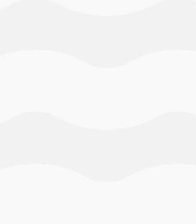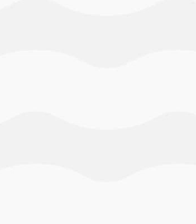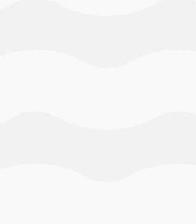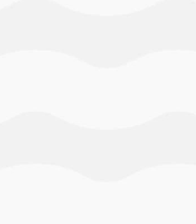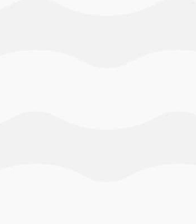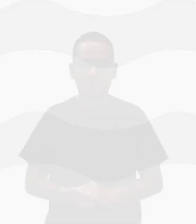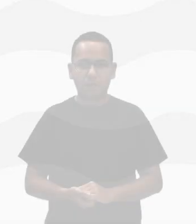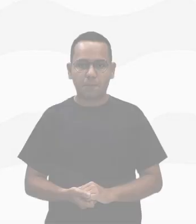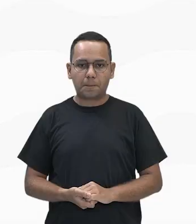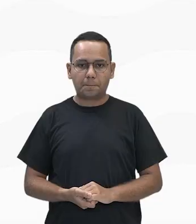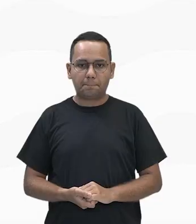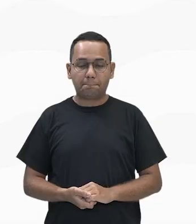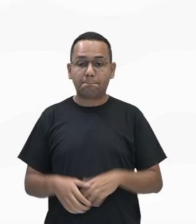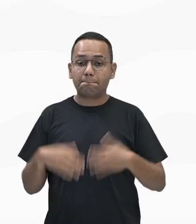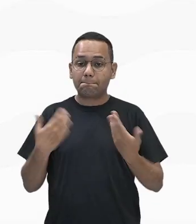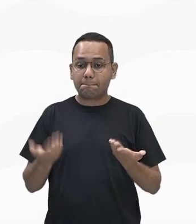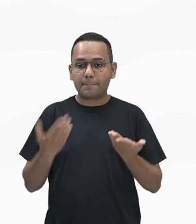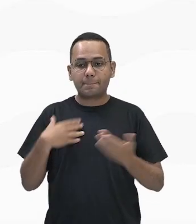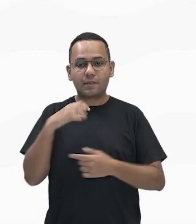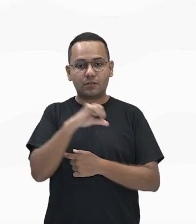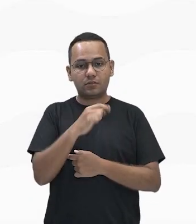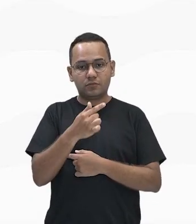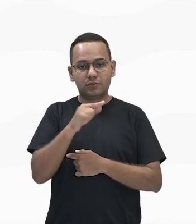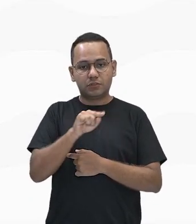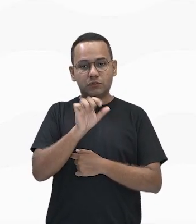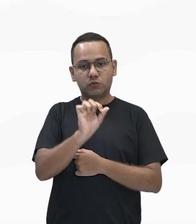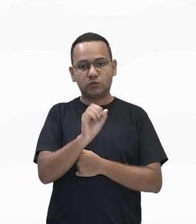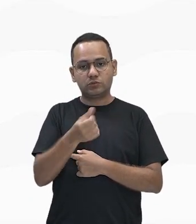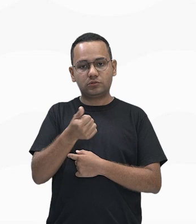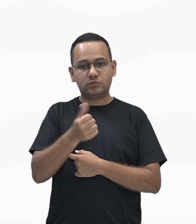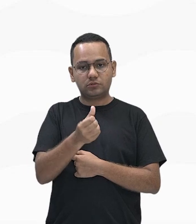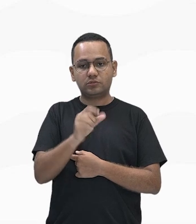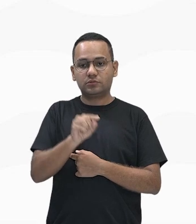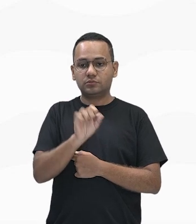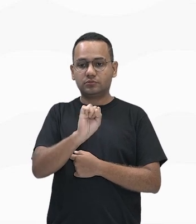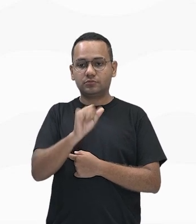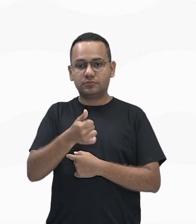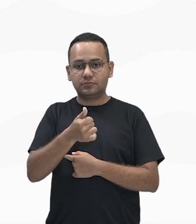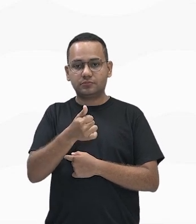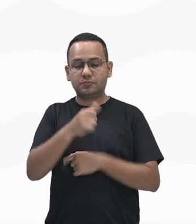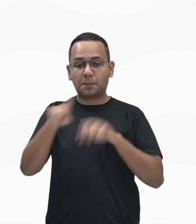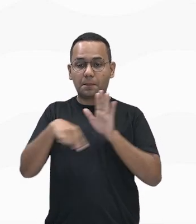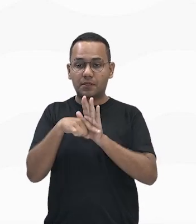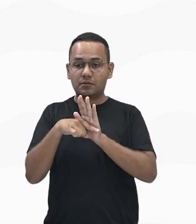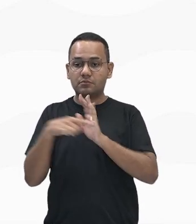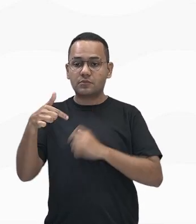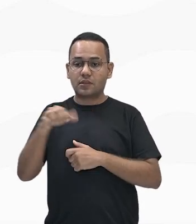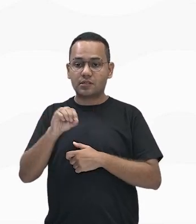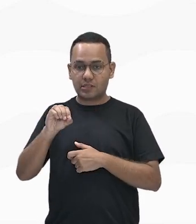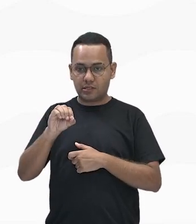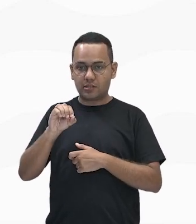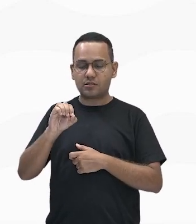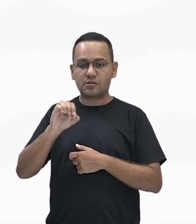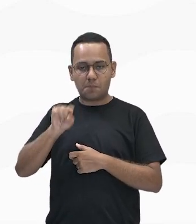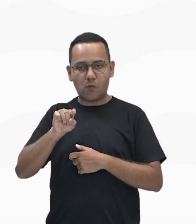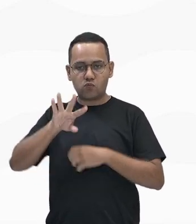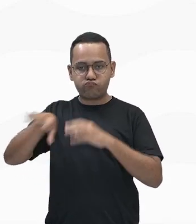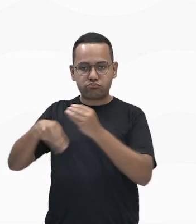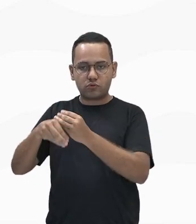92.016,81, menos os 70 mil, que foi exatamente o valor que foi financiado, né, vamos ter, então, R$